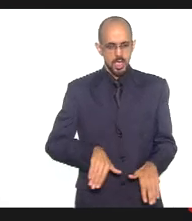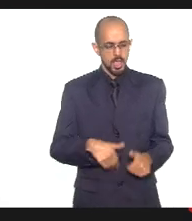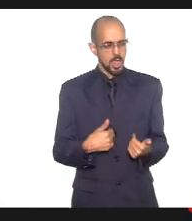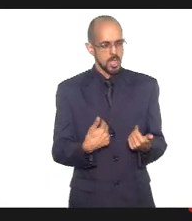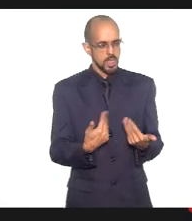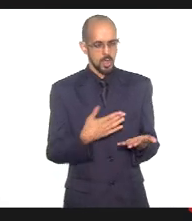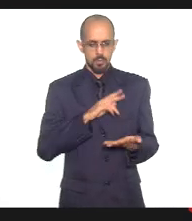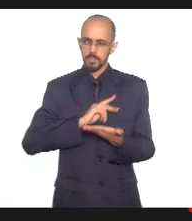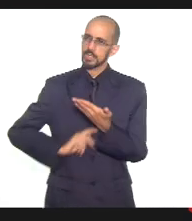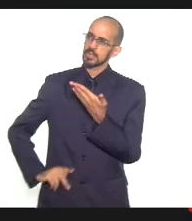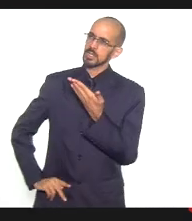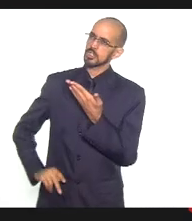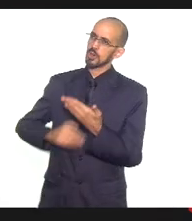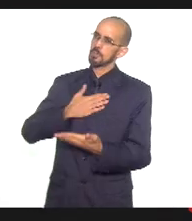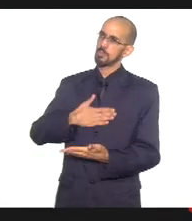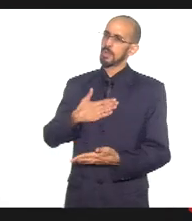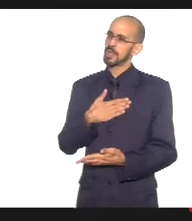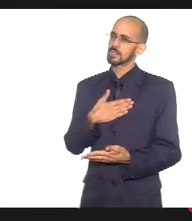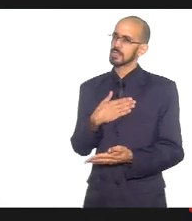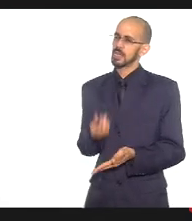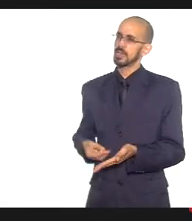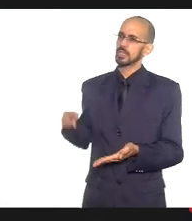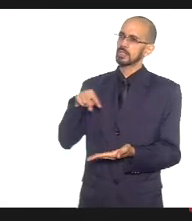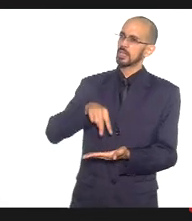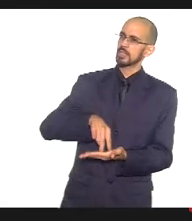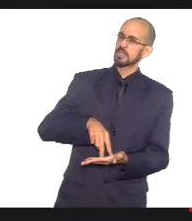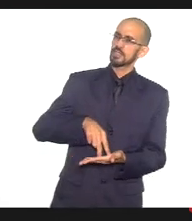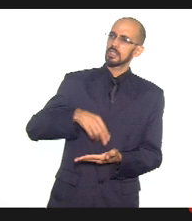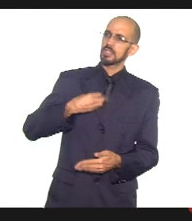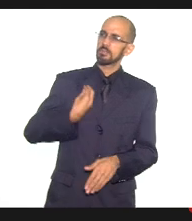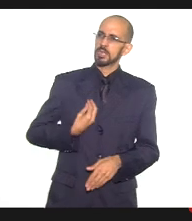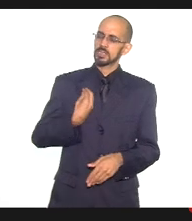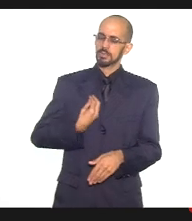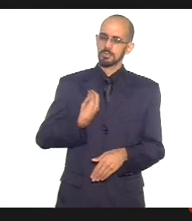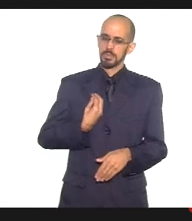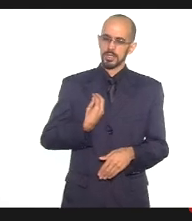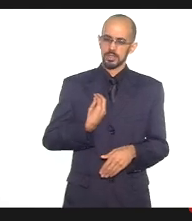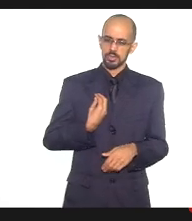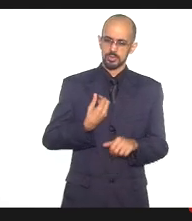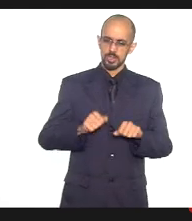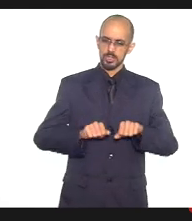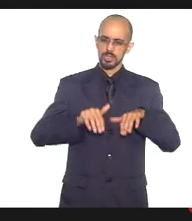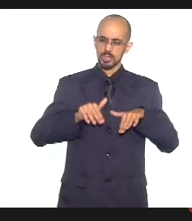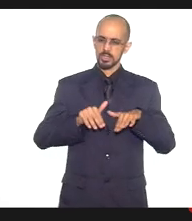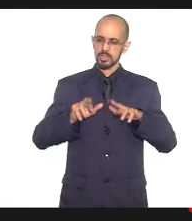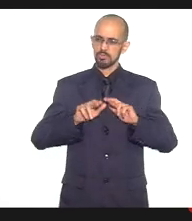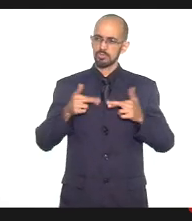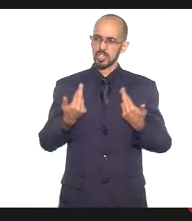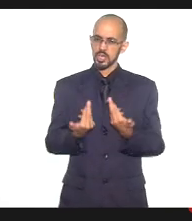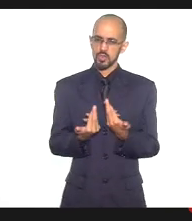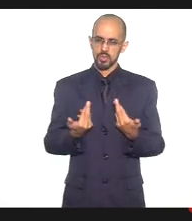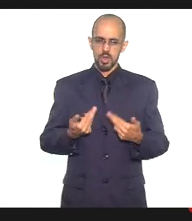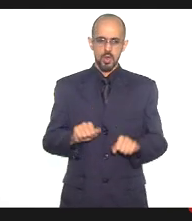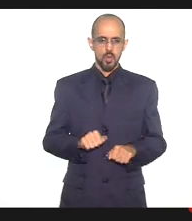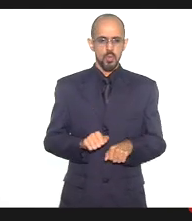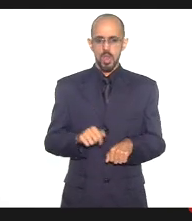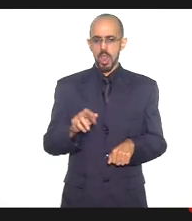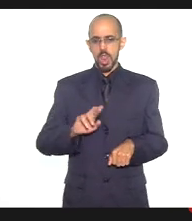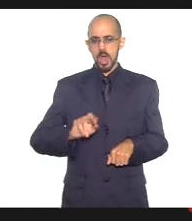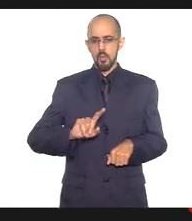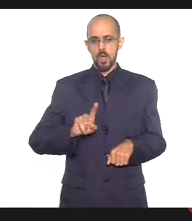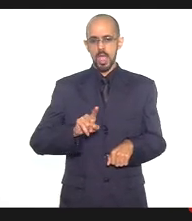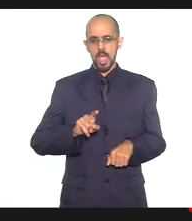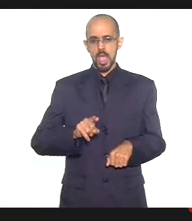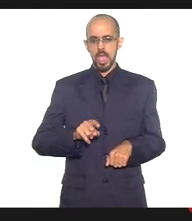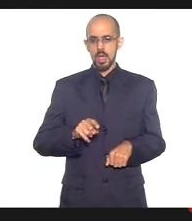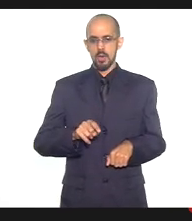Presidente, é um prazer para a gente estar aqui participando dessa sessão de hoje. Imagino que não deve ser novidade para nenhum de vocês que a Shell se